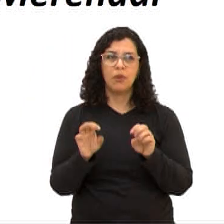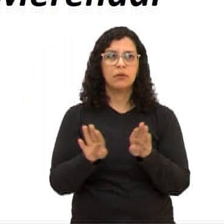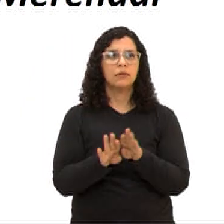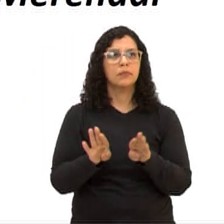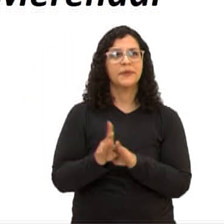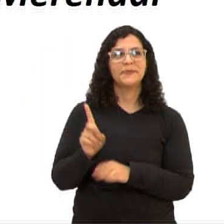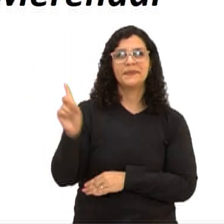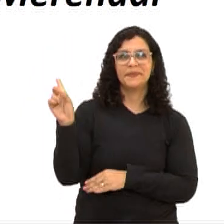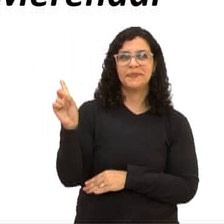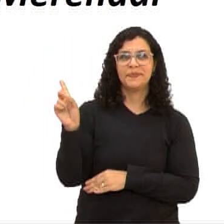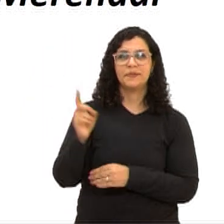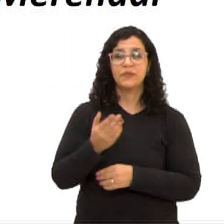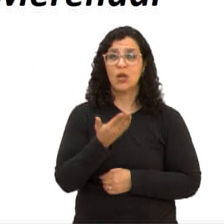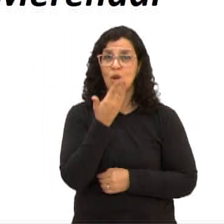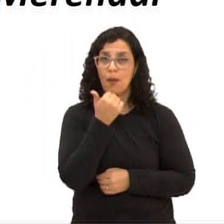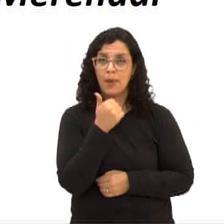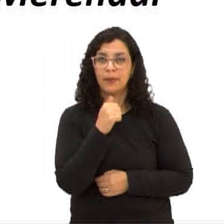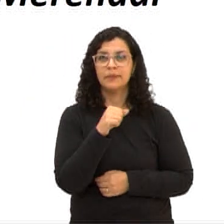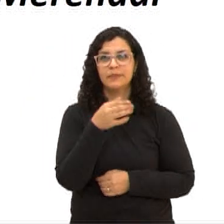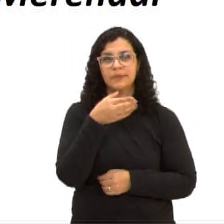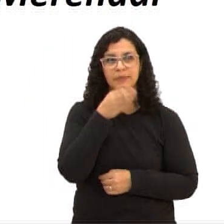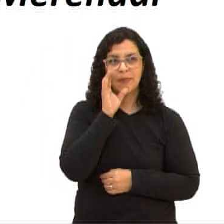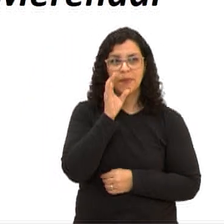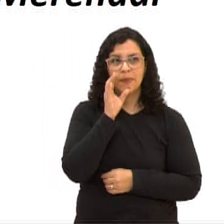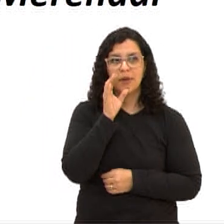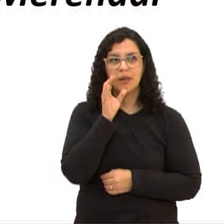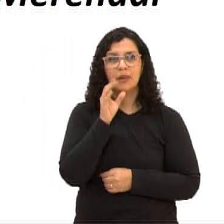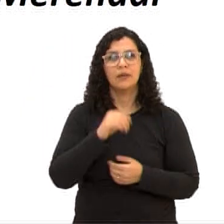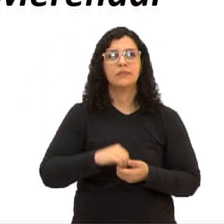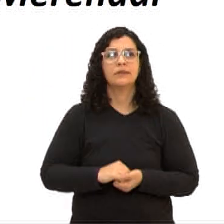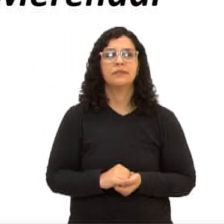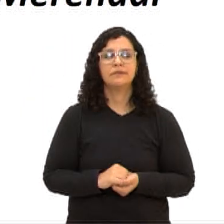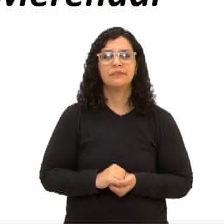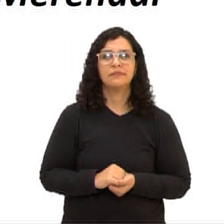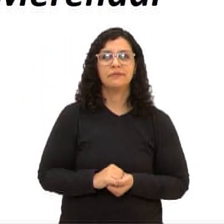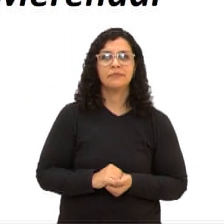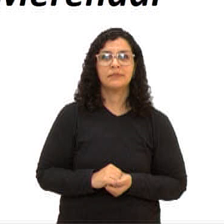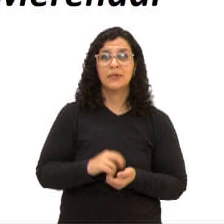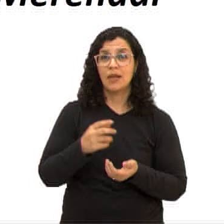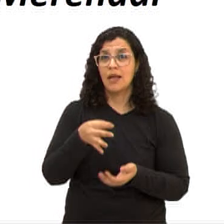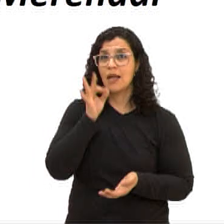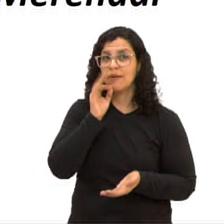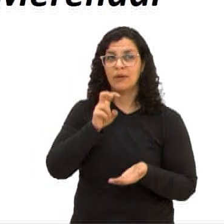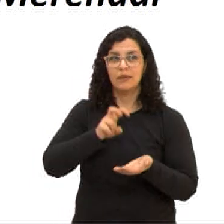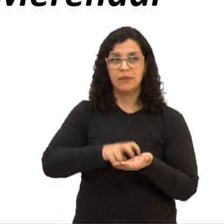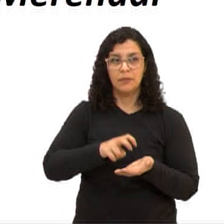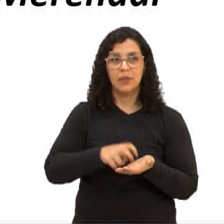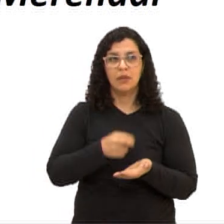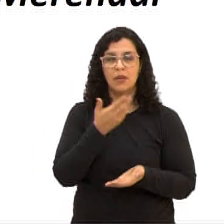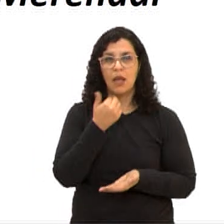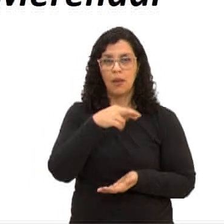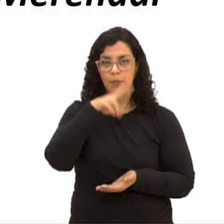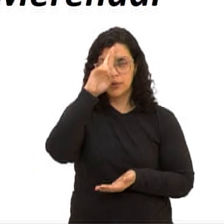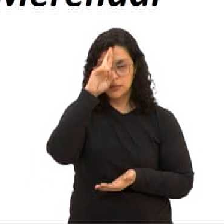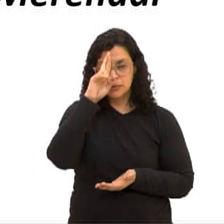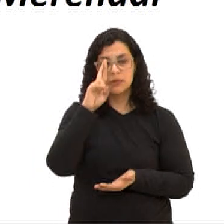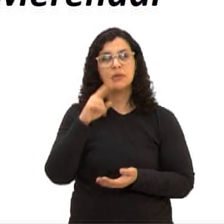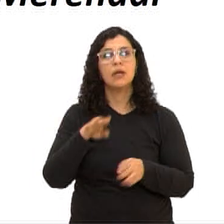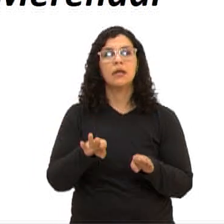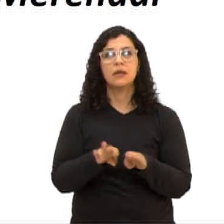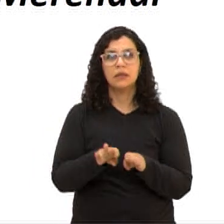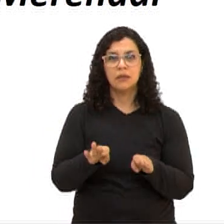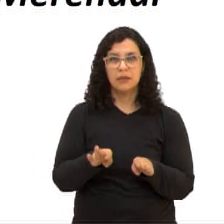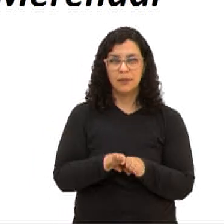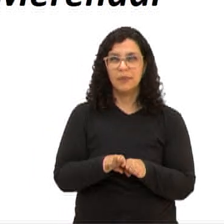né? Comer, beber, desayunar, almoçar, cenar, merendar.